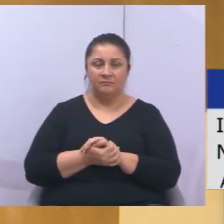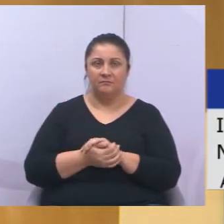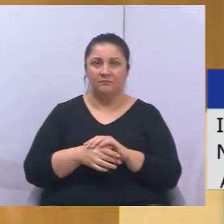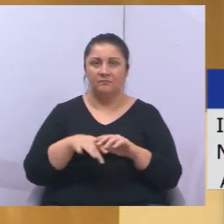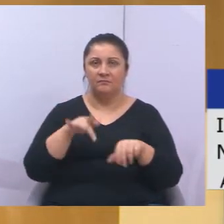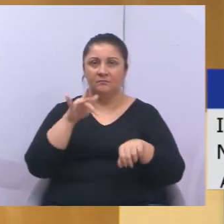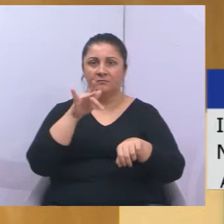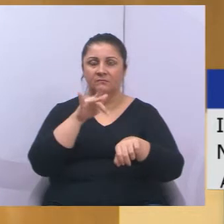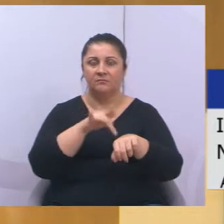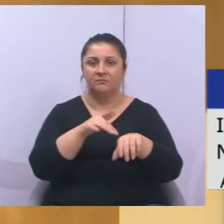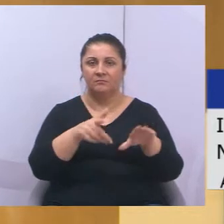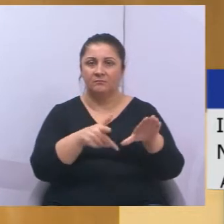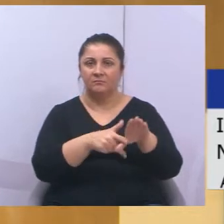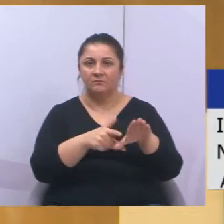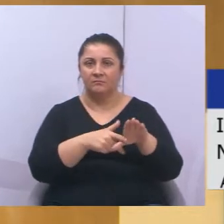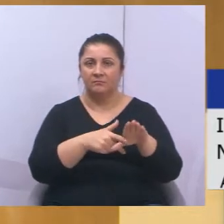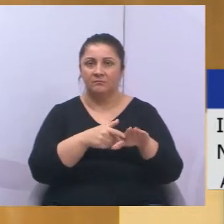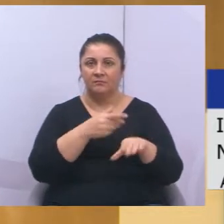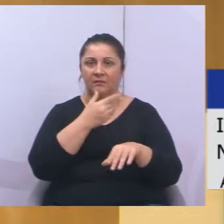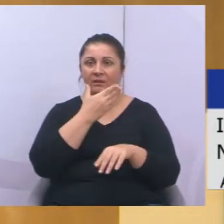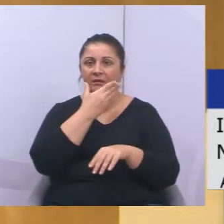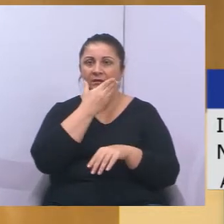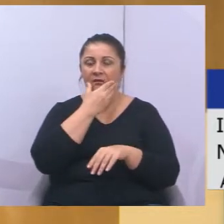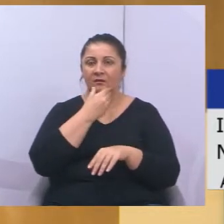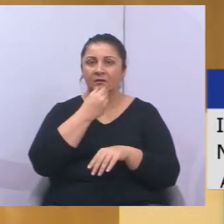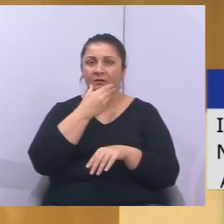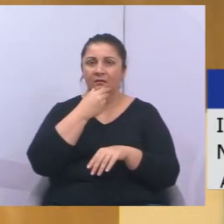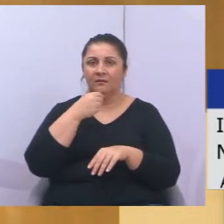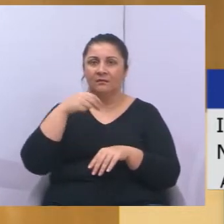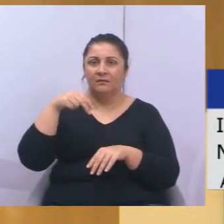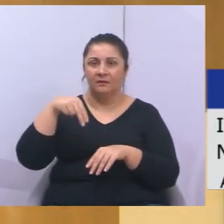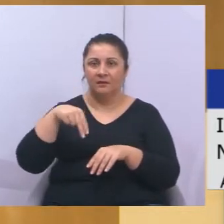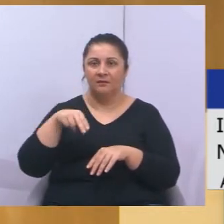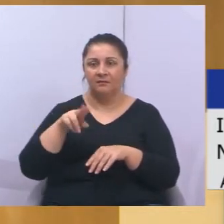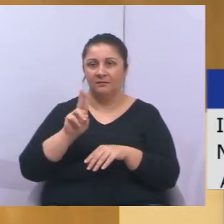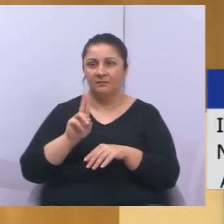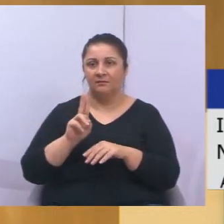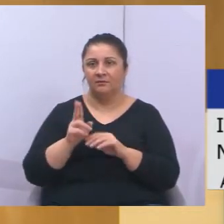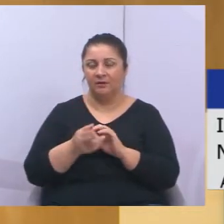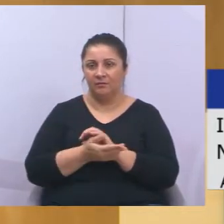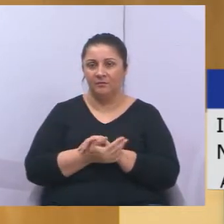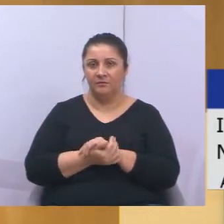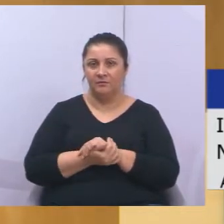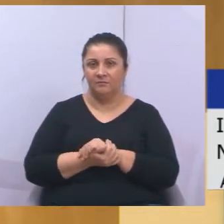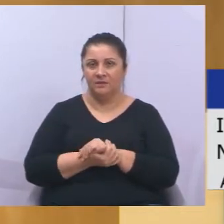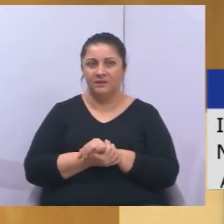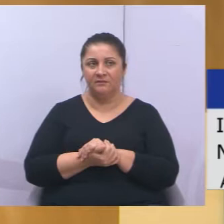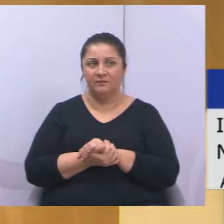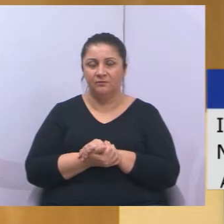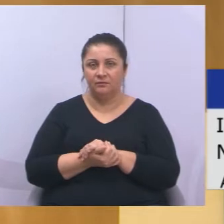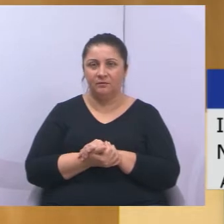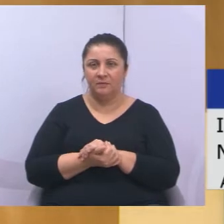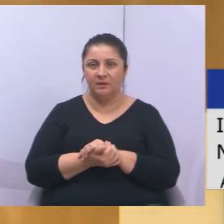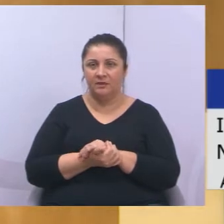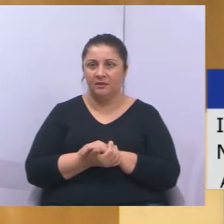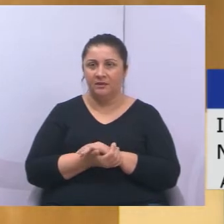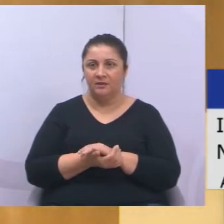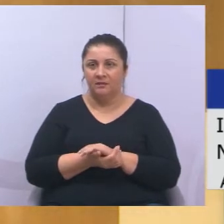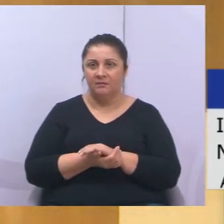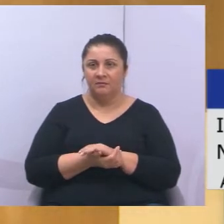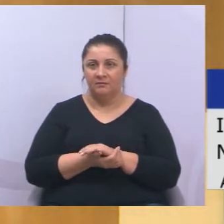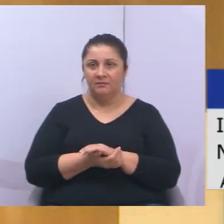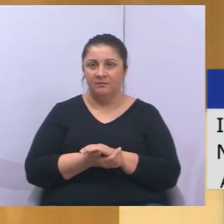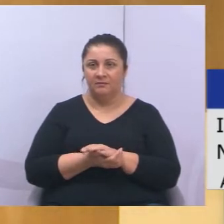no pé do homem e dizem que é uma obra de